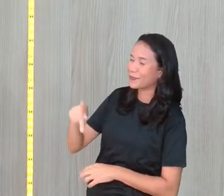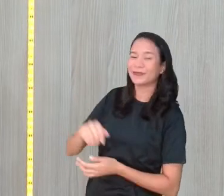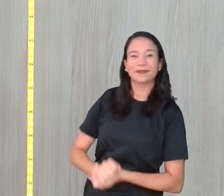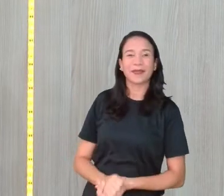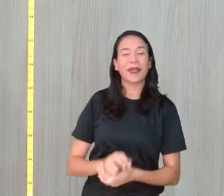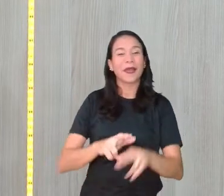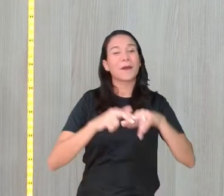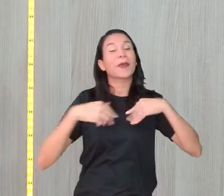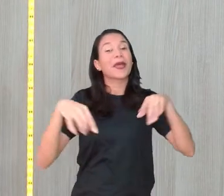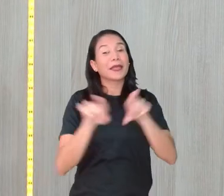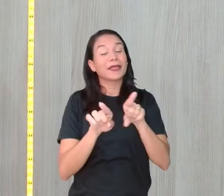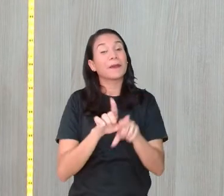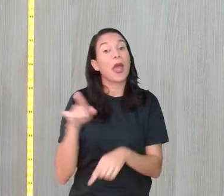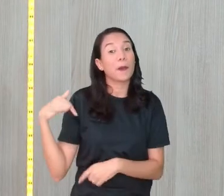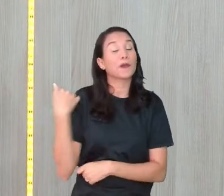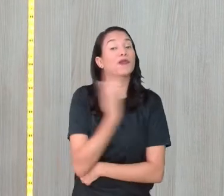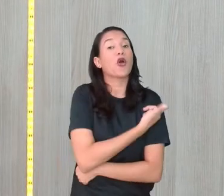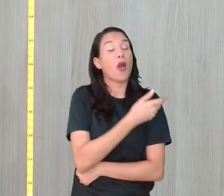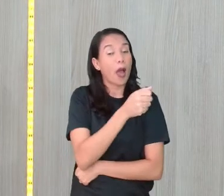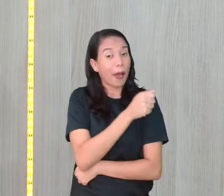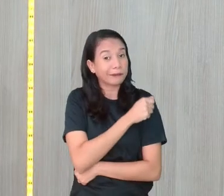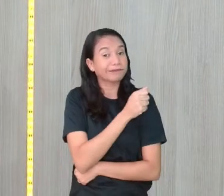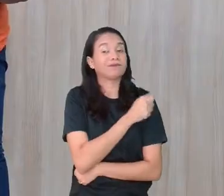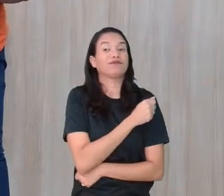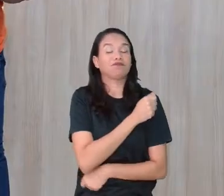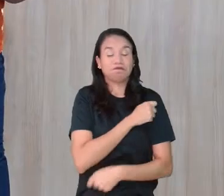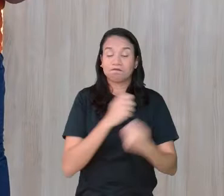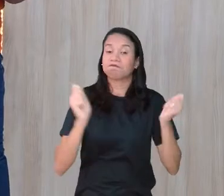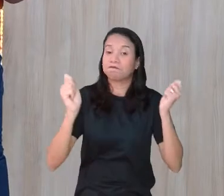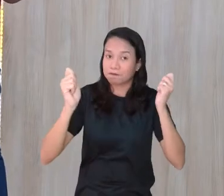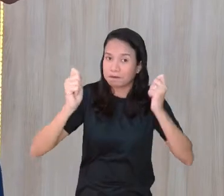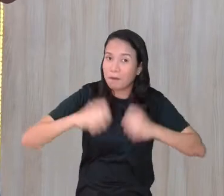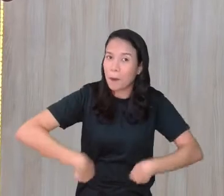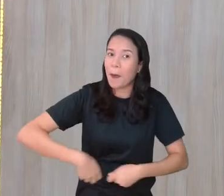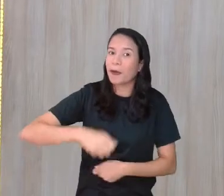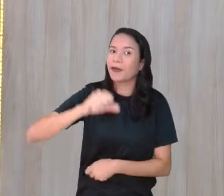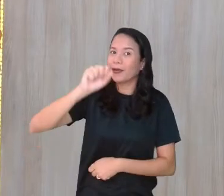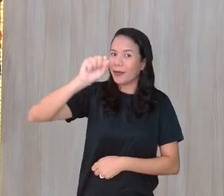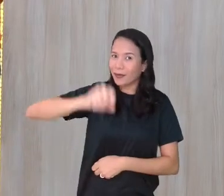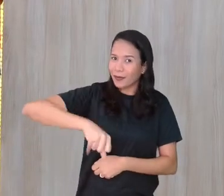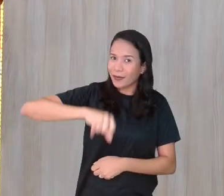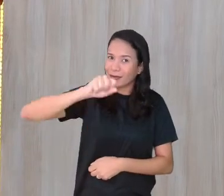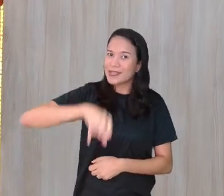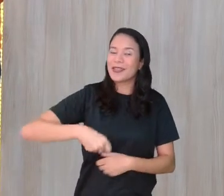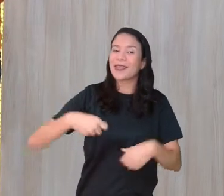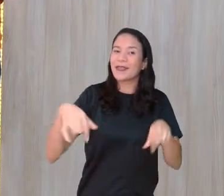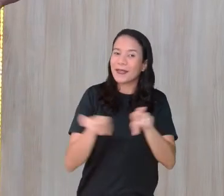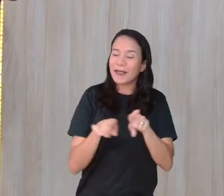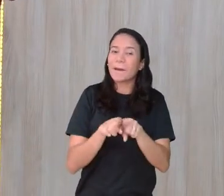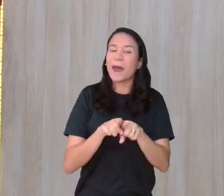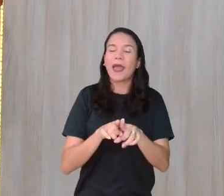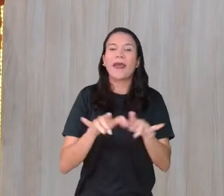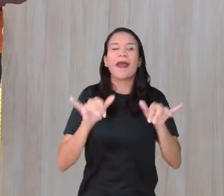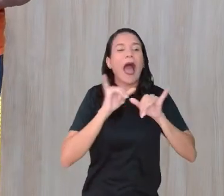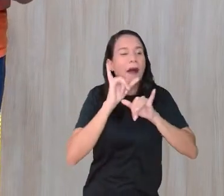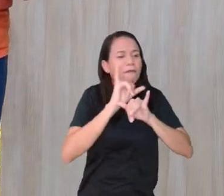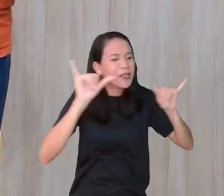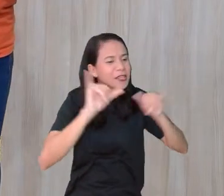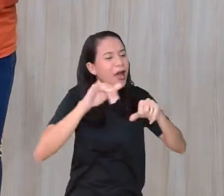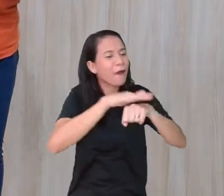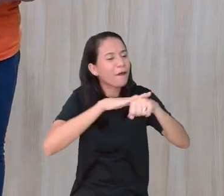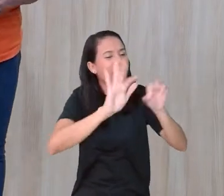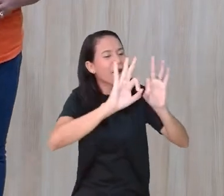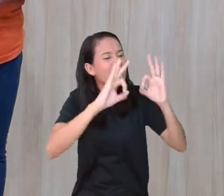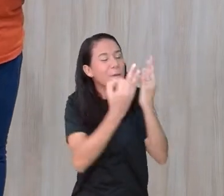porque também os nossos alunos, professora, eles vão poder também fazer a campanha aí na família,